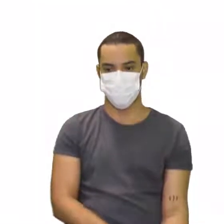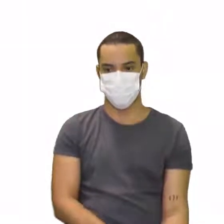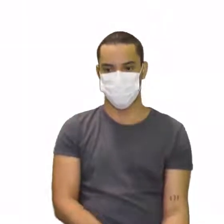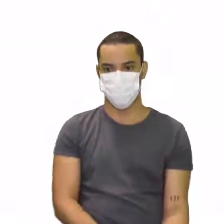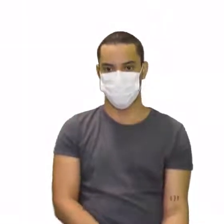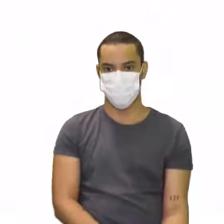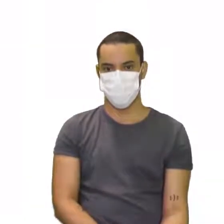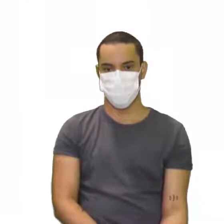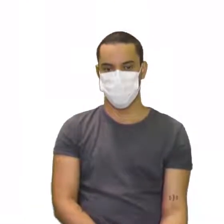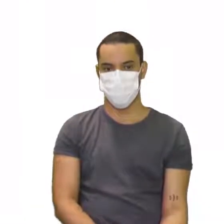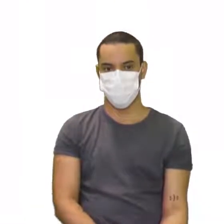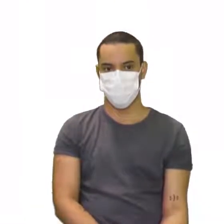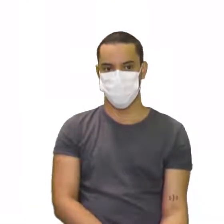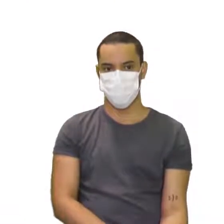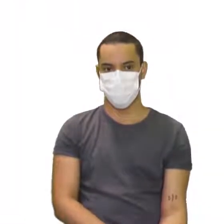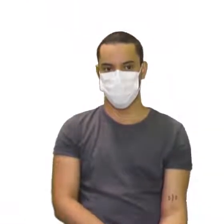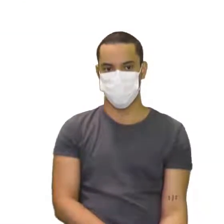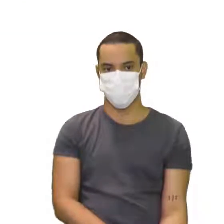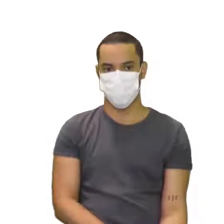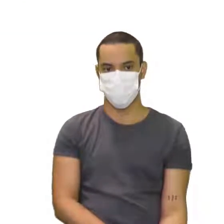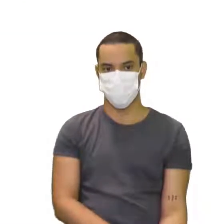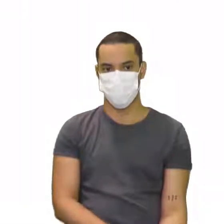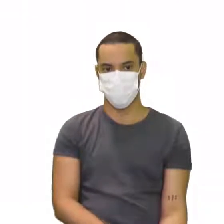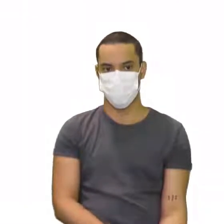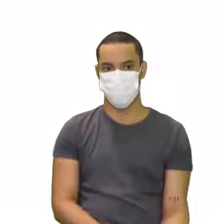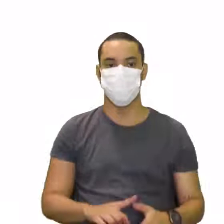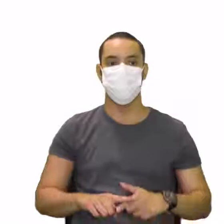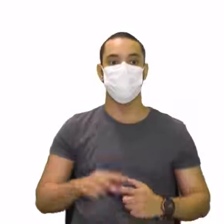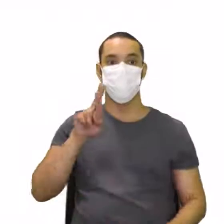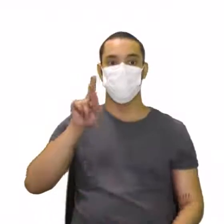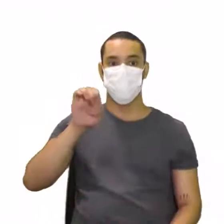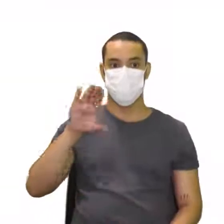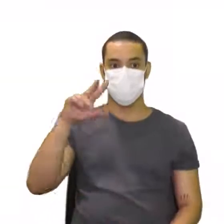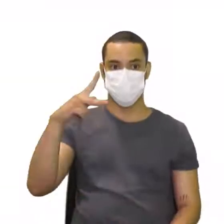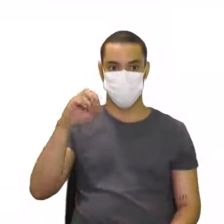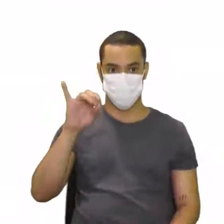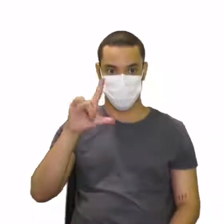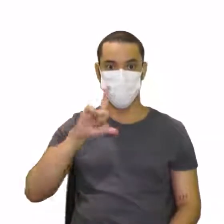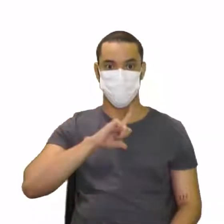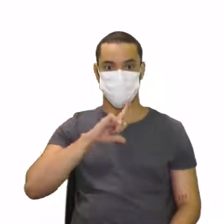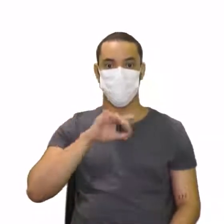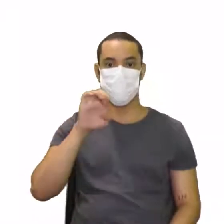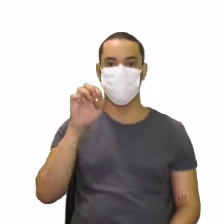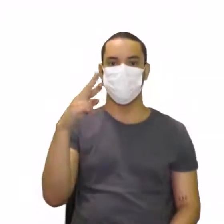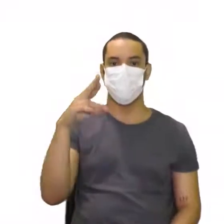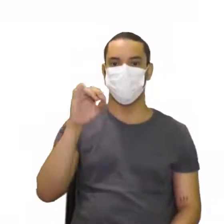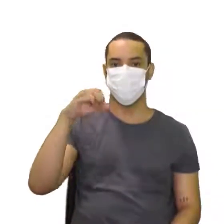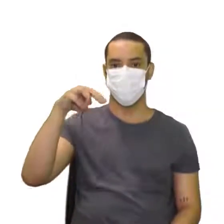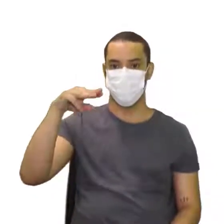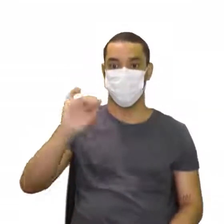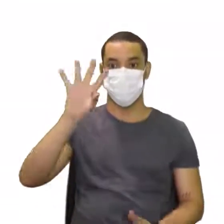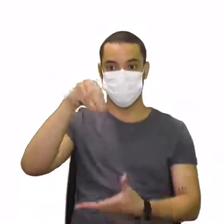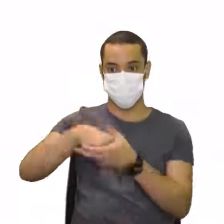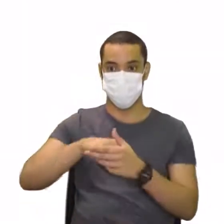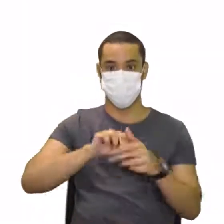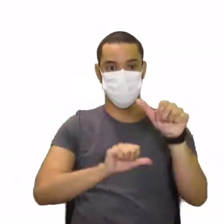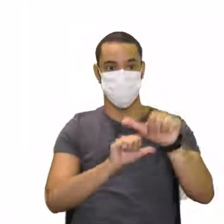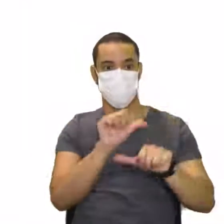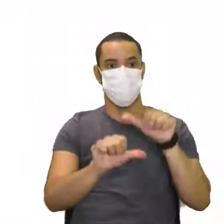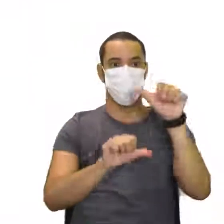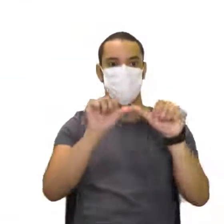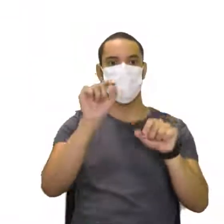em movimento a energia elétrica recebida através da linha e uma